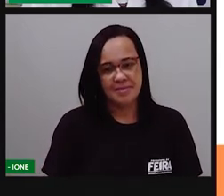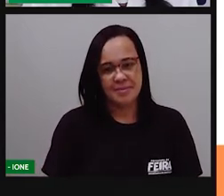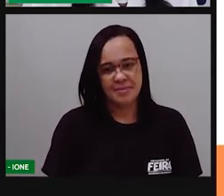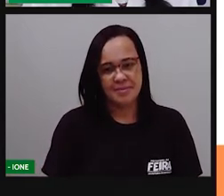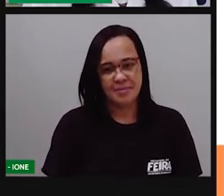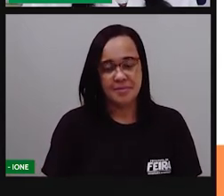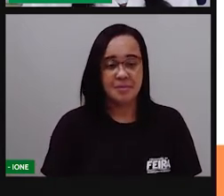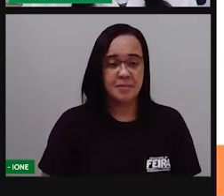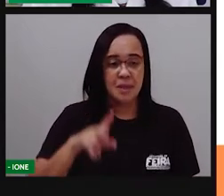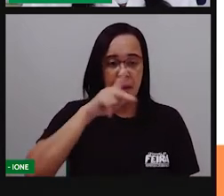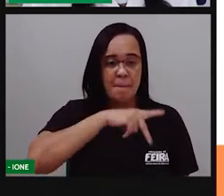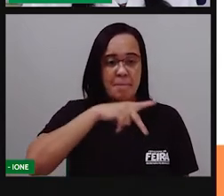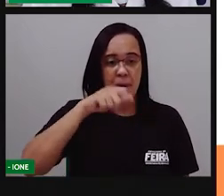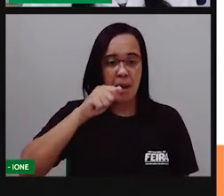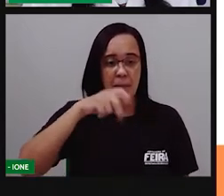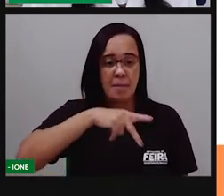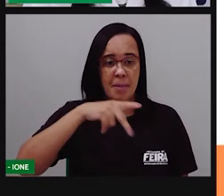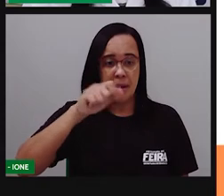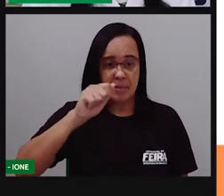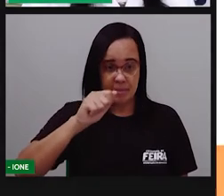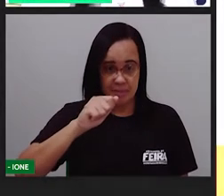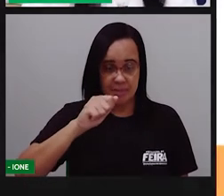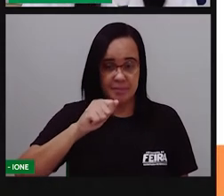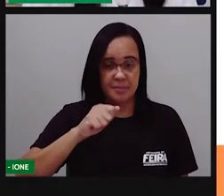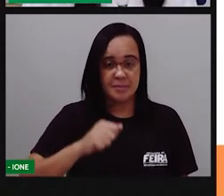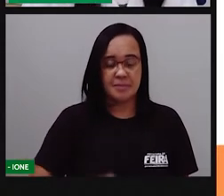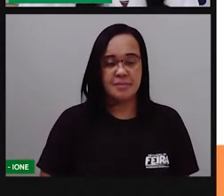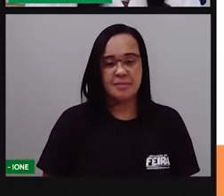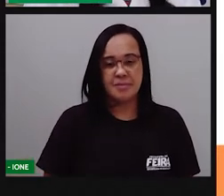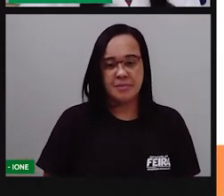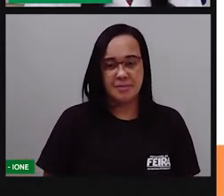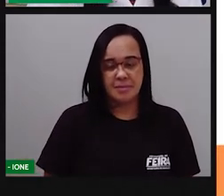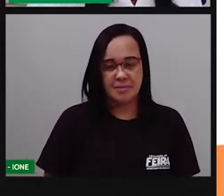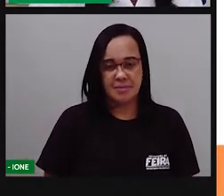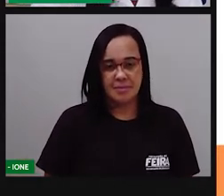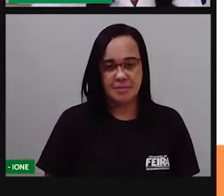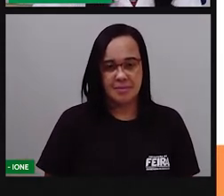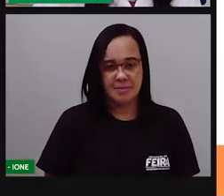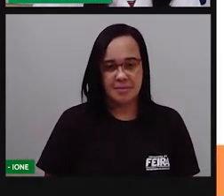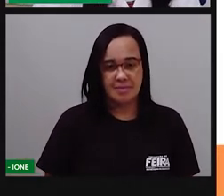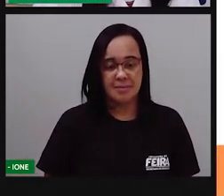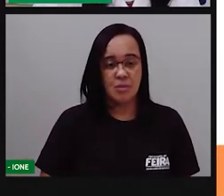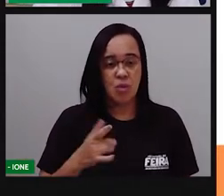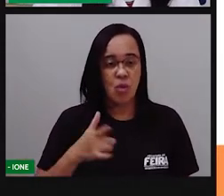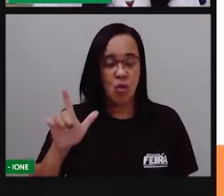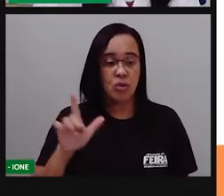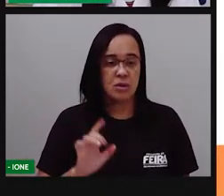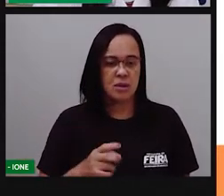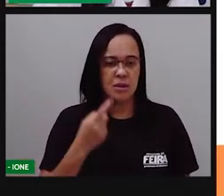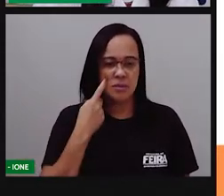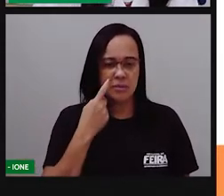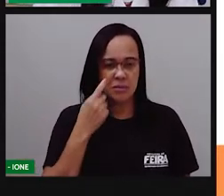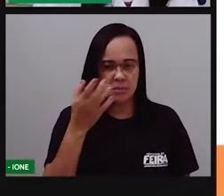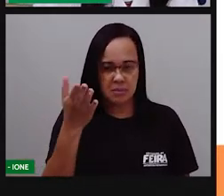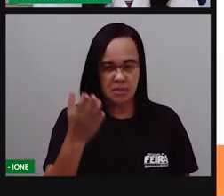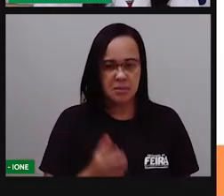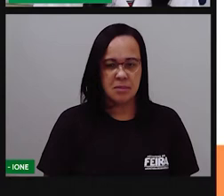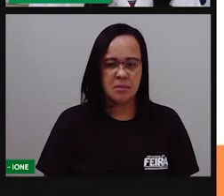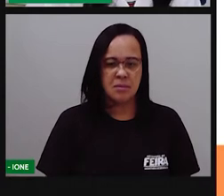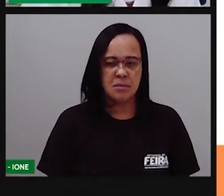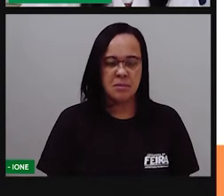Escrevi a palavra pata e vamos agora ver outra palavra